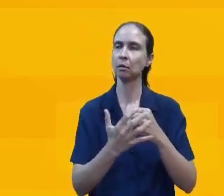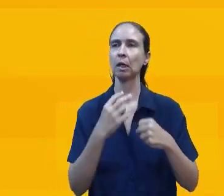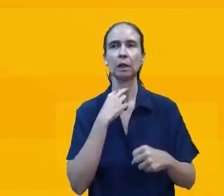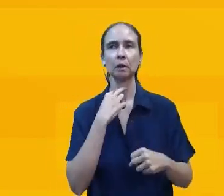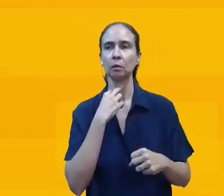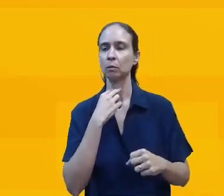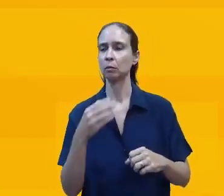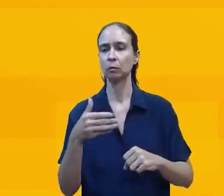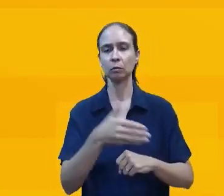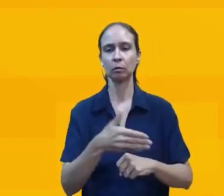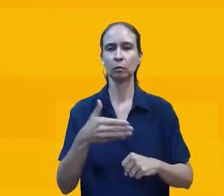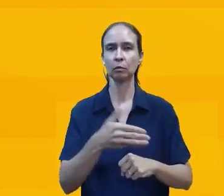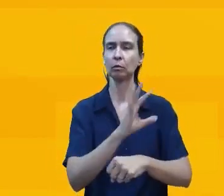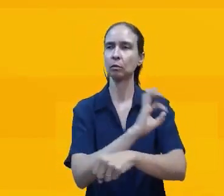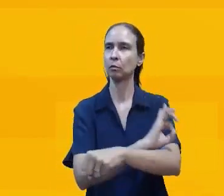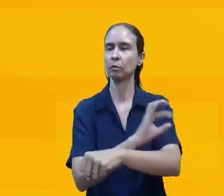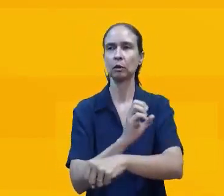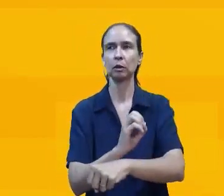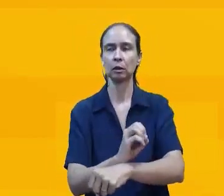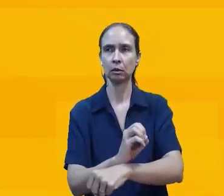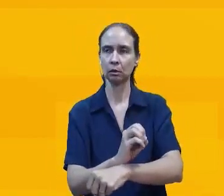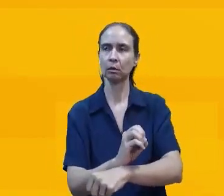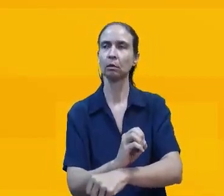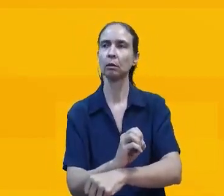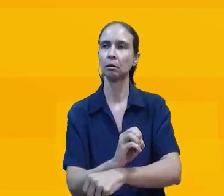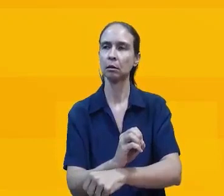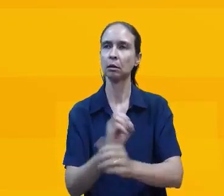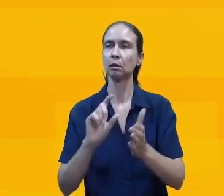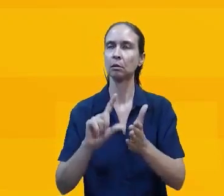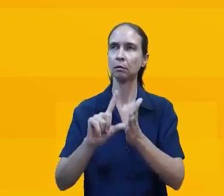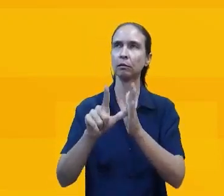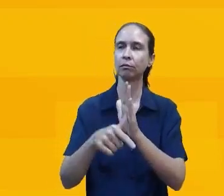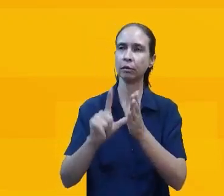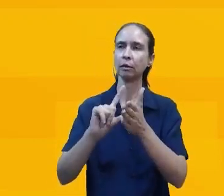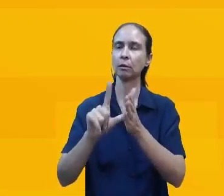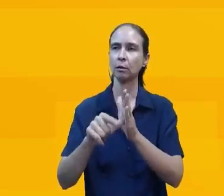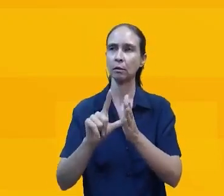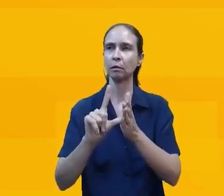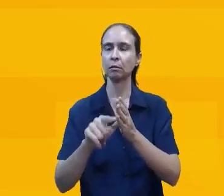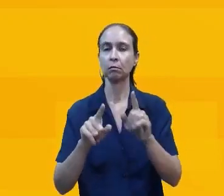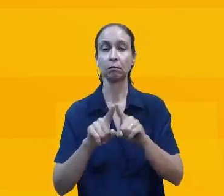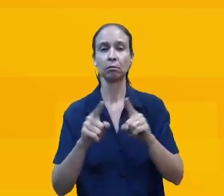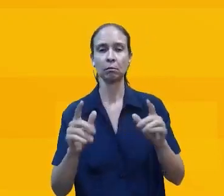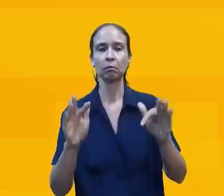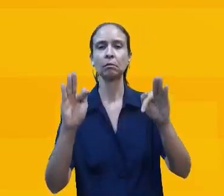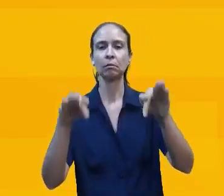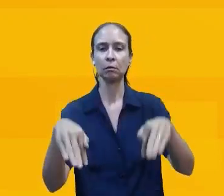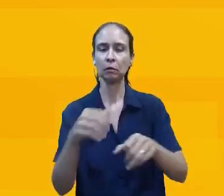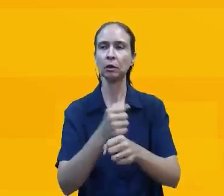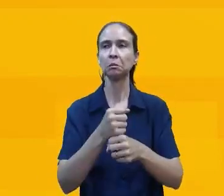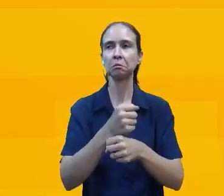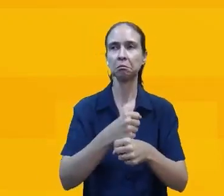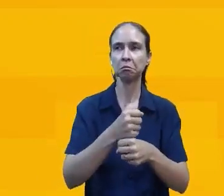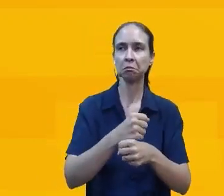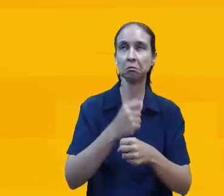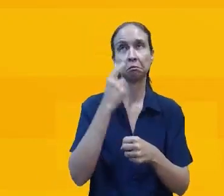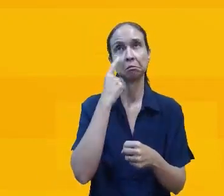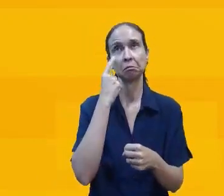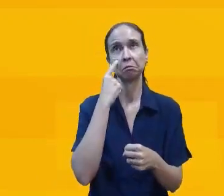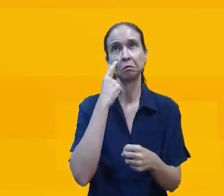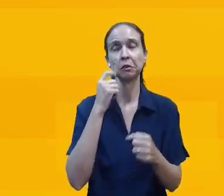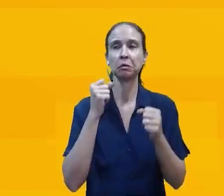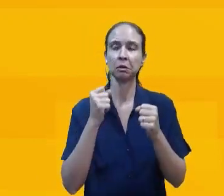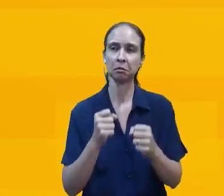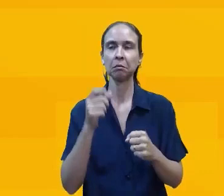tivemos 3 ou 4 adiamentos e provavelmente até o fim do ano a gente ainda vai achar um jeito de dar uma